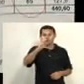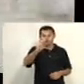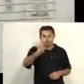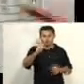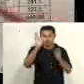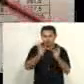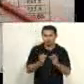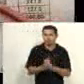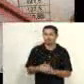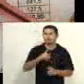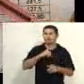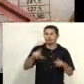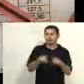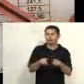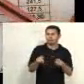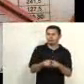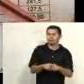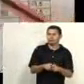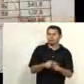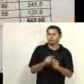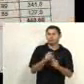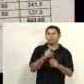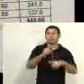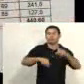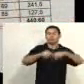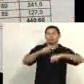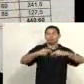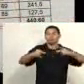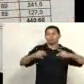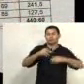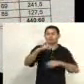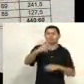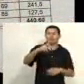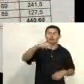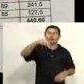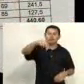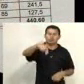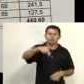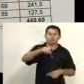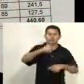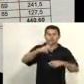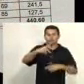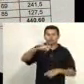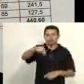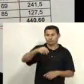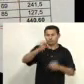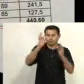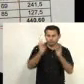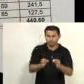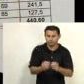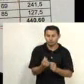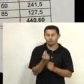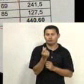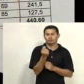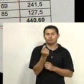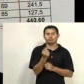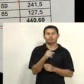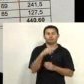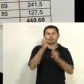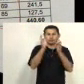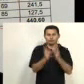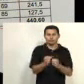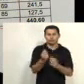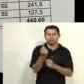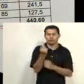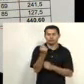470,5, tá? E eu tenho também aqui, o produto PN, o preço PN, que é justamente o preço que é